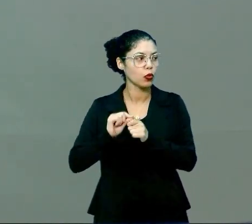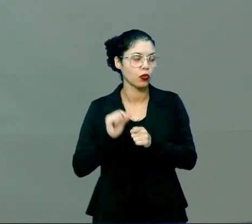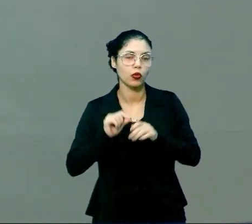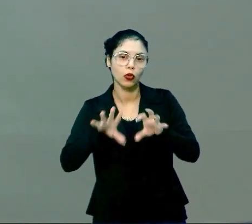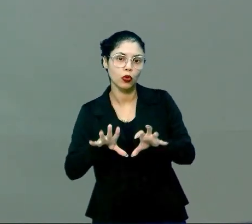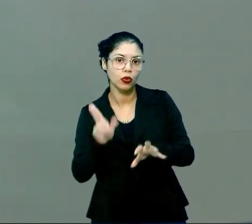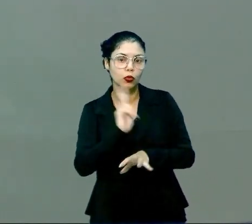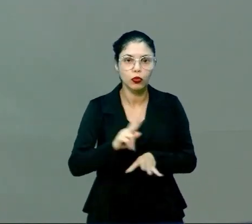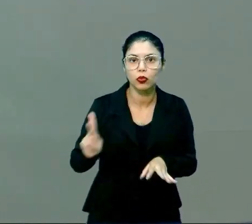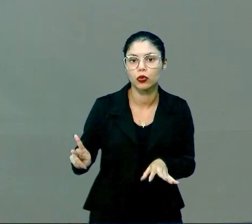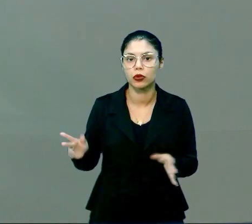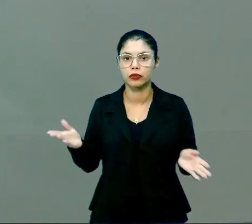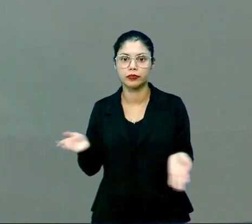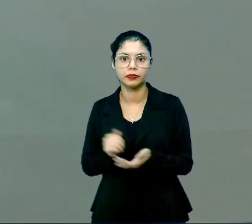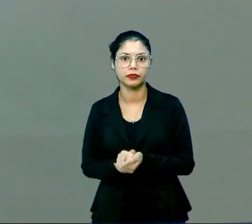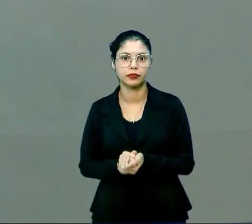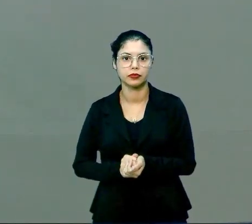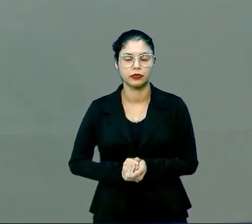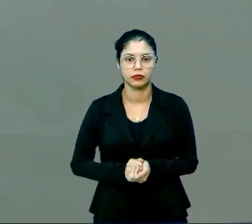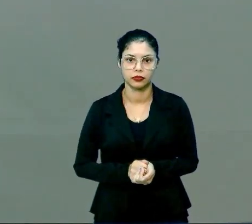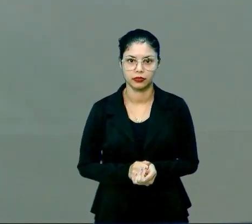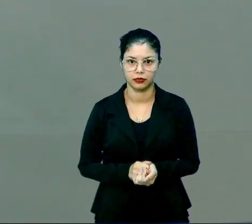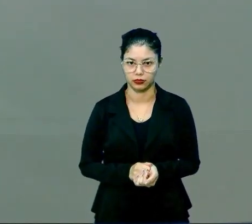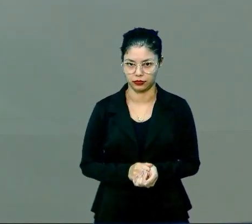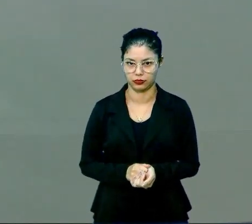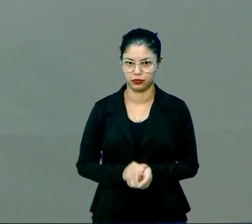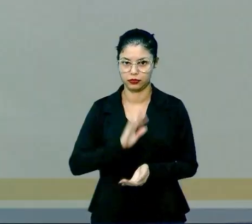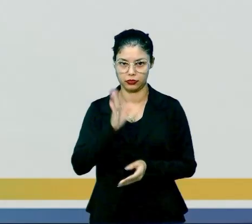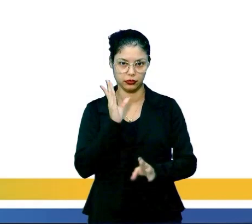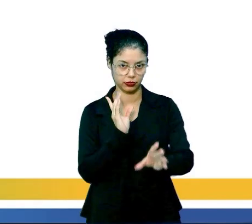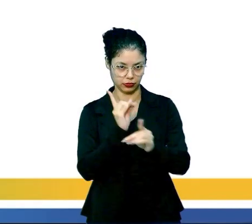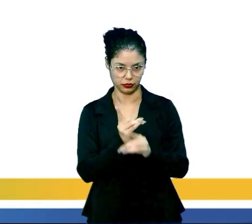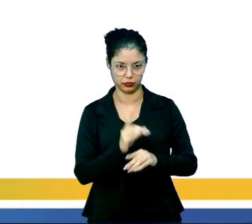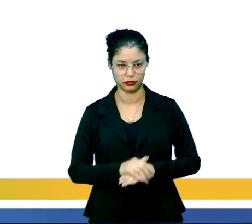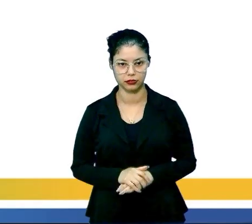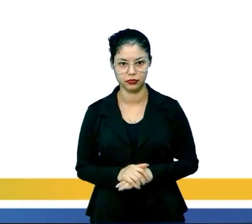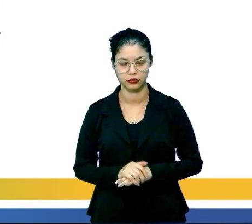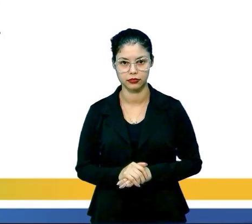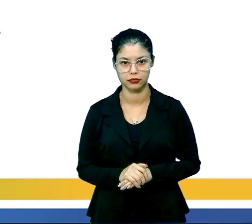vamos fazer isso, professora? Vamos à nossa aula que você vai já descobrir.